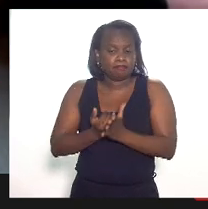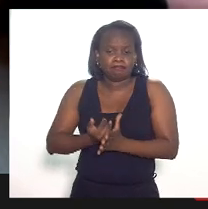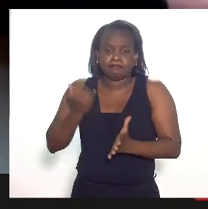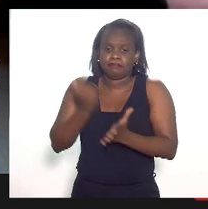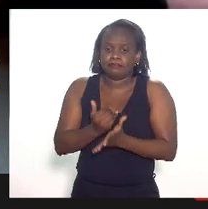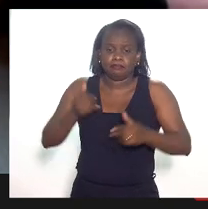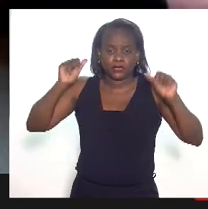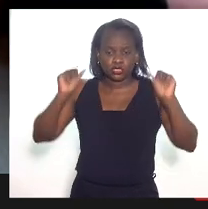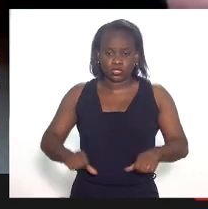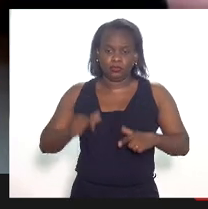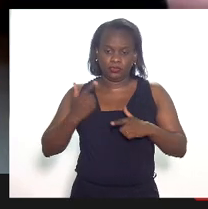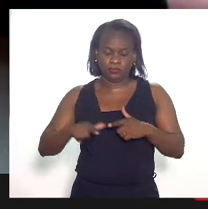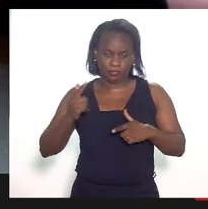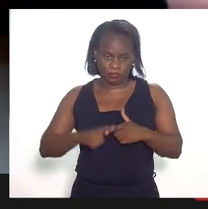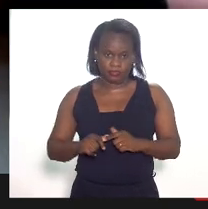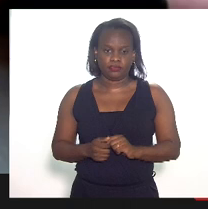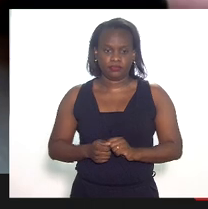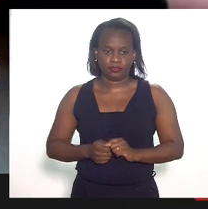maior ainda.